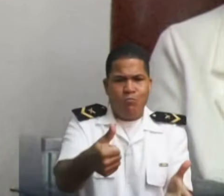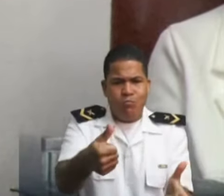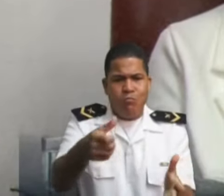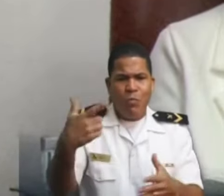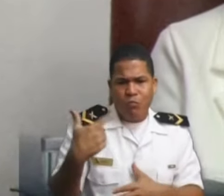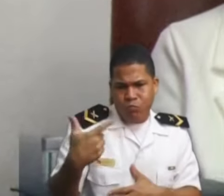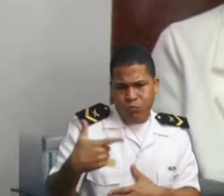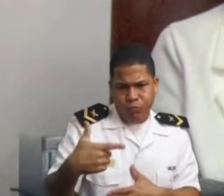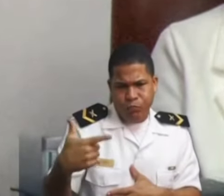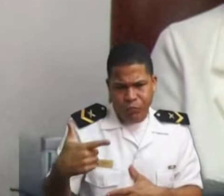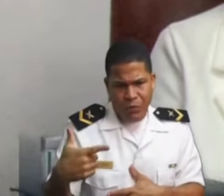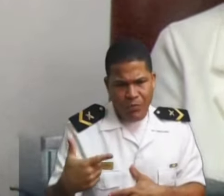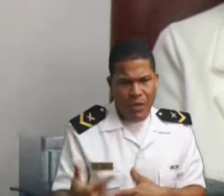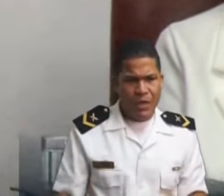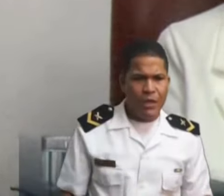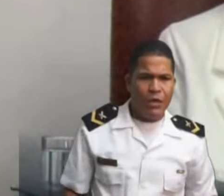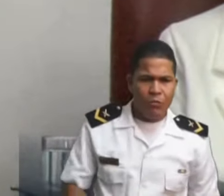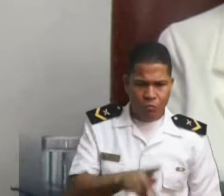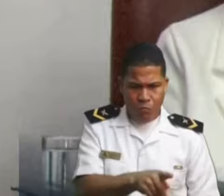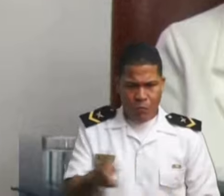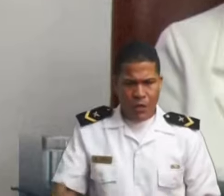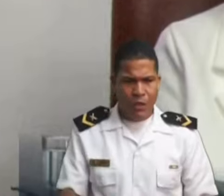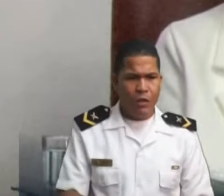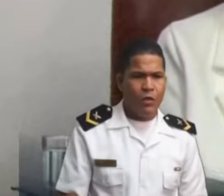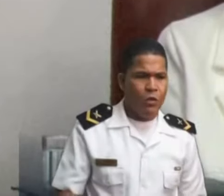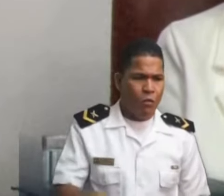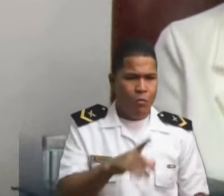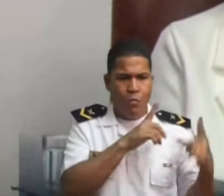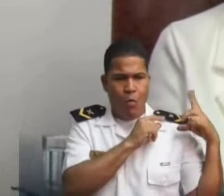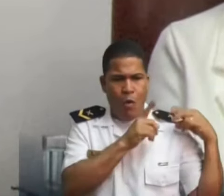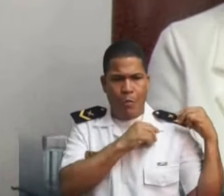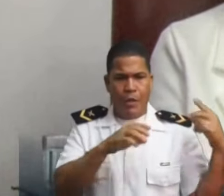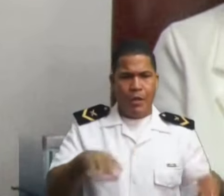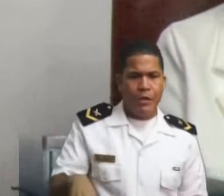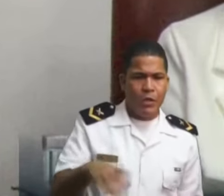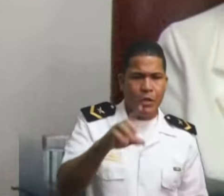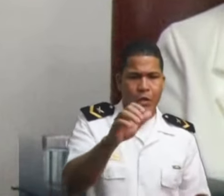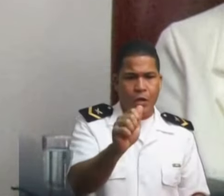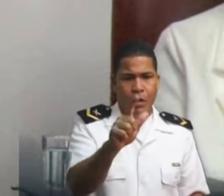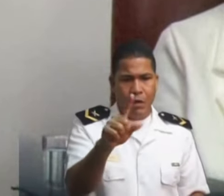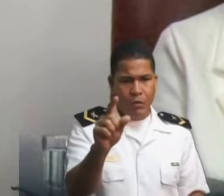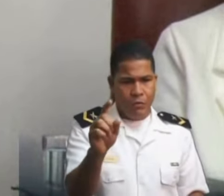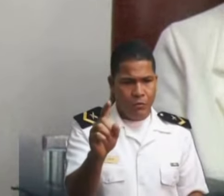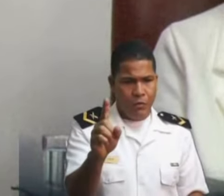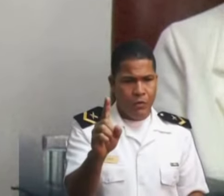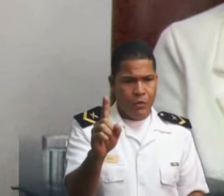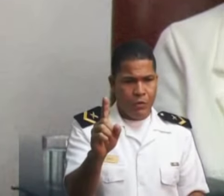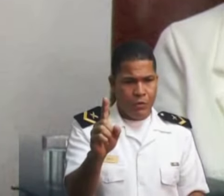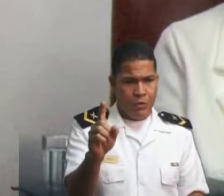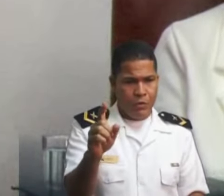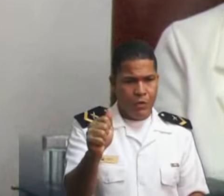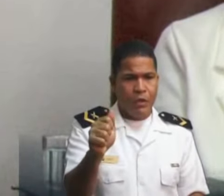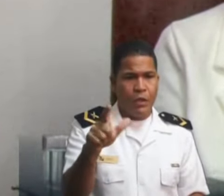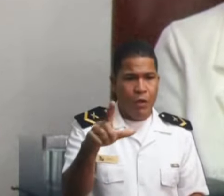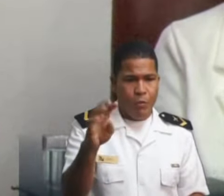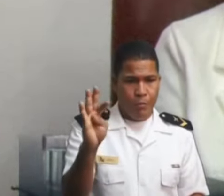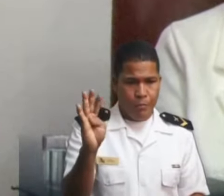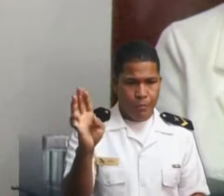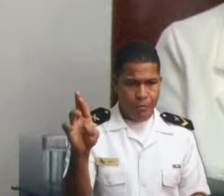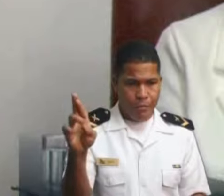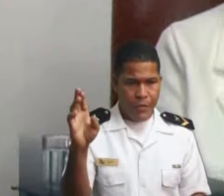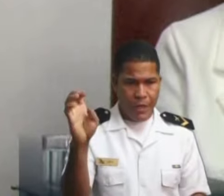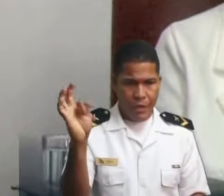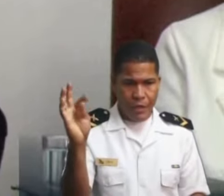o insigne almirante Adalberto Nunes, que possui um admirável elenco de cargos exercidos na